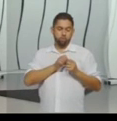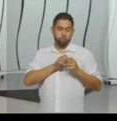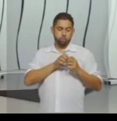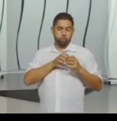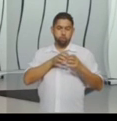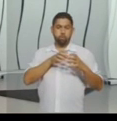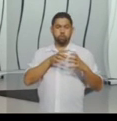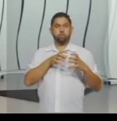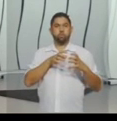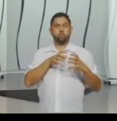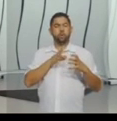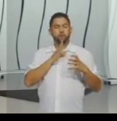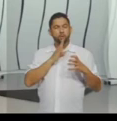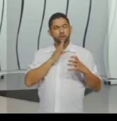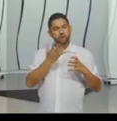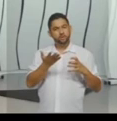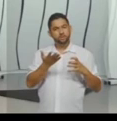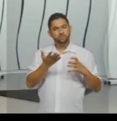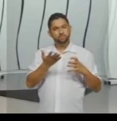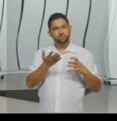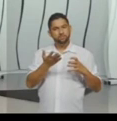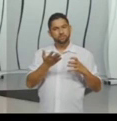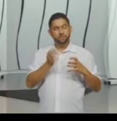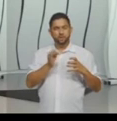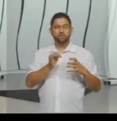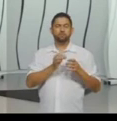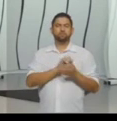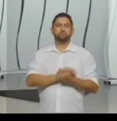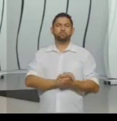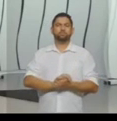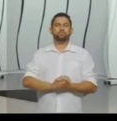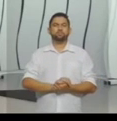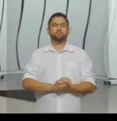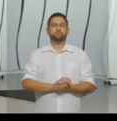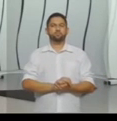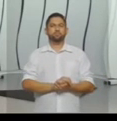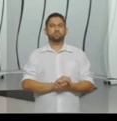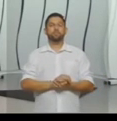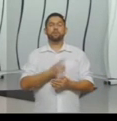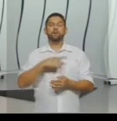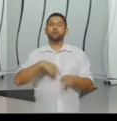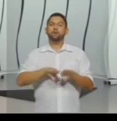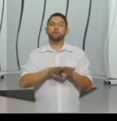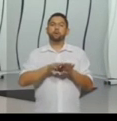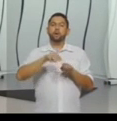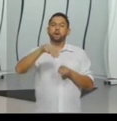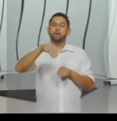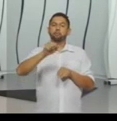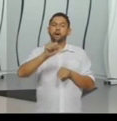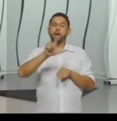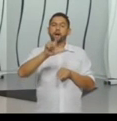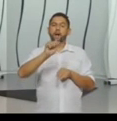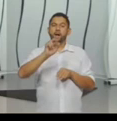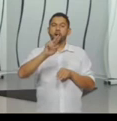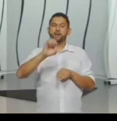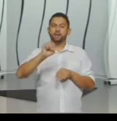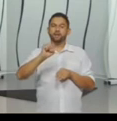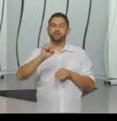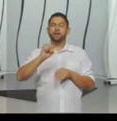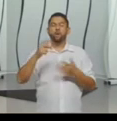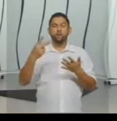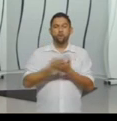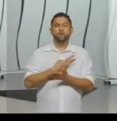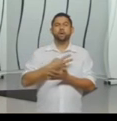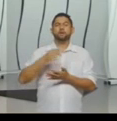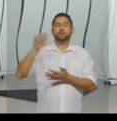né? Normalmente a gente ouve falar desse ponto de vista. Nós temos a malária, que é muito importante aqui no Brasil,